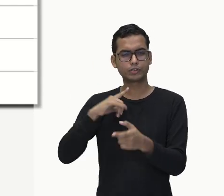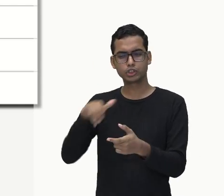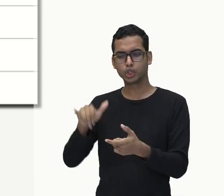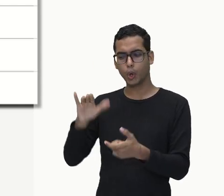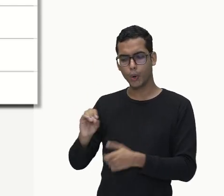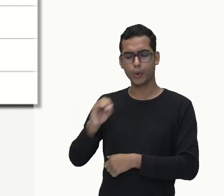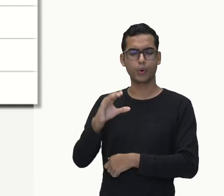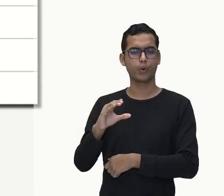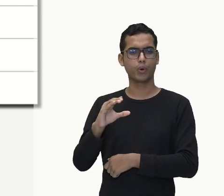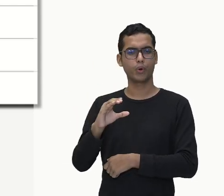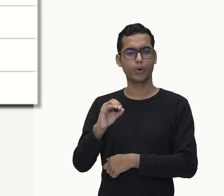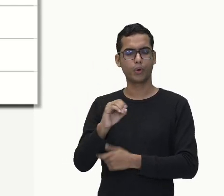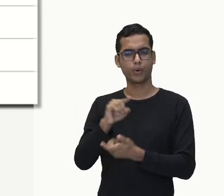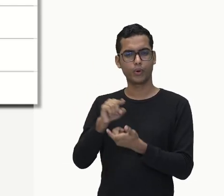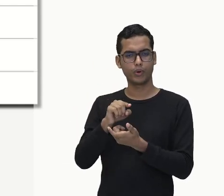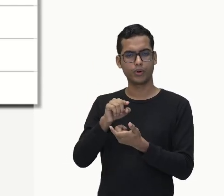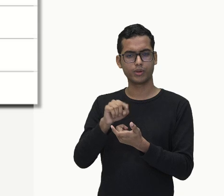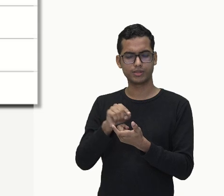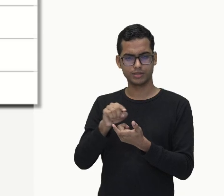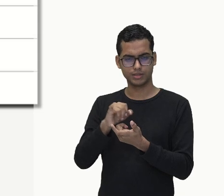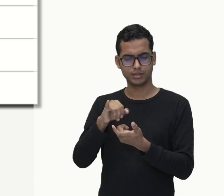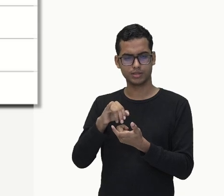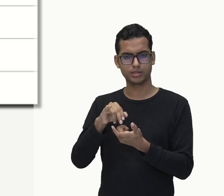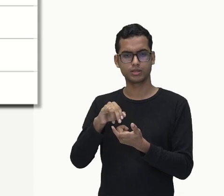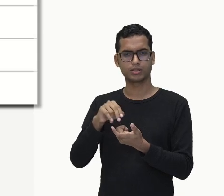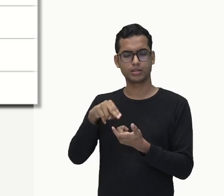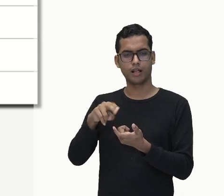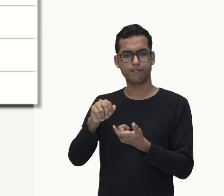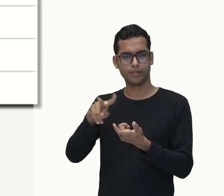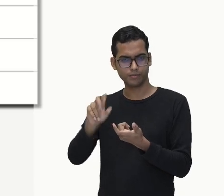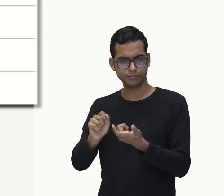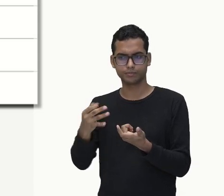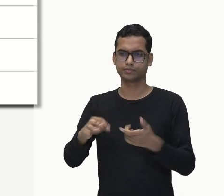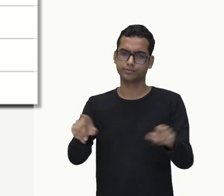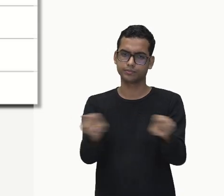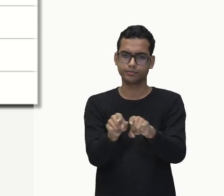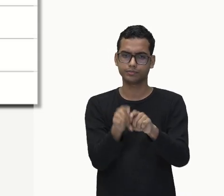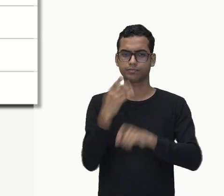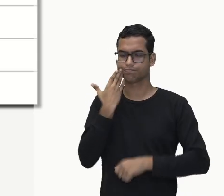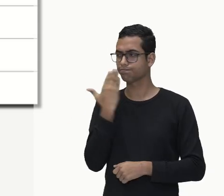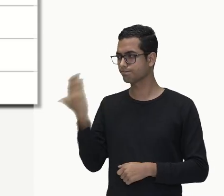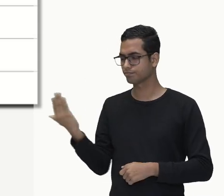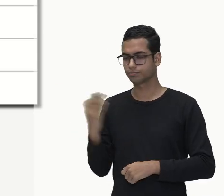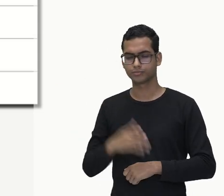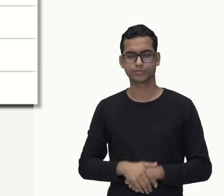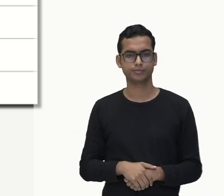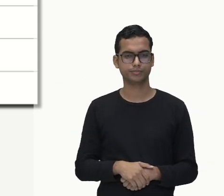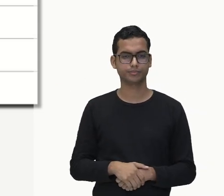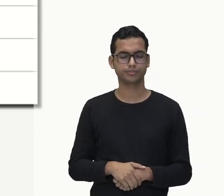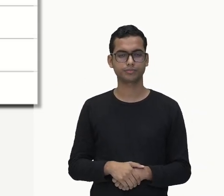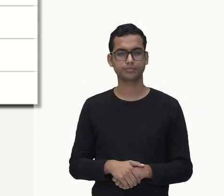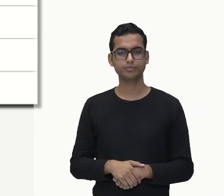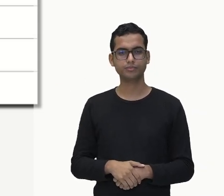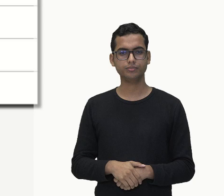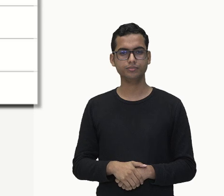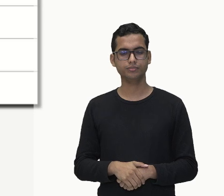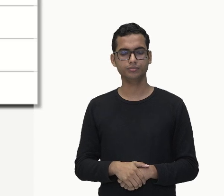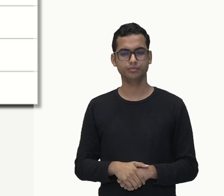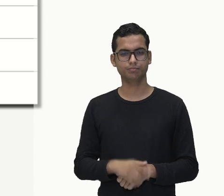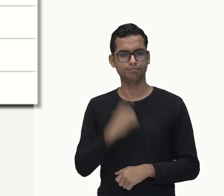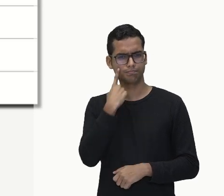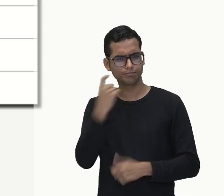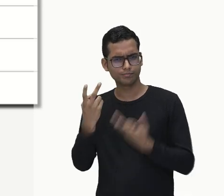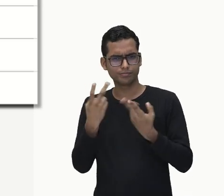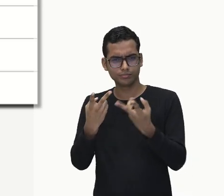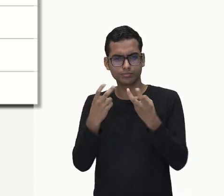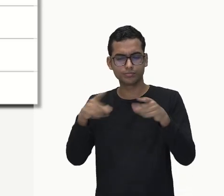isso? Então, você percebe que a desinência é a mesma, ok? A raiz também não teve alteração. Olha que interessante, né? Então,